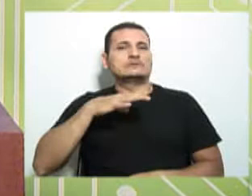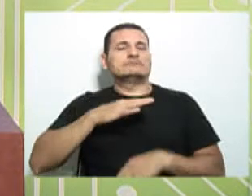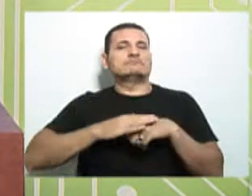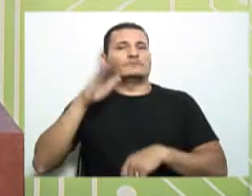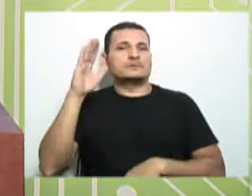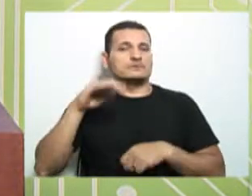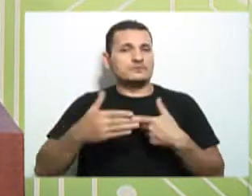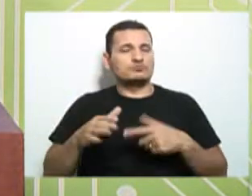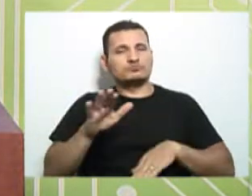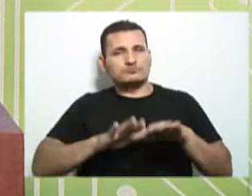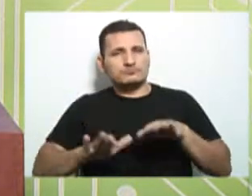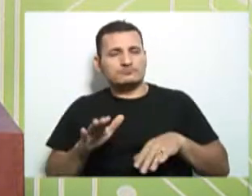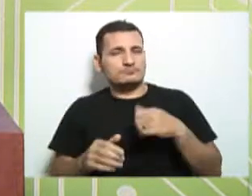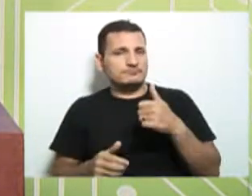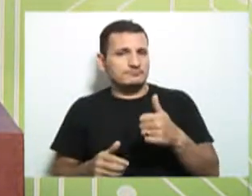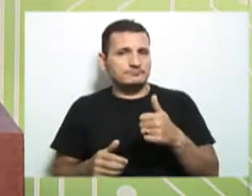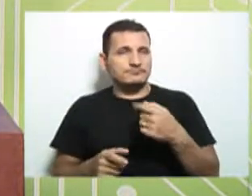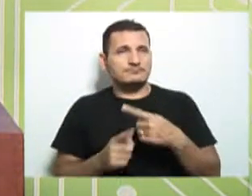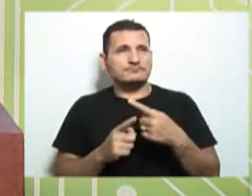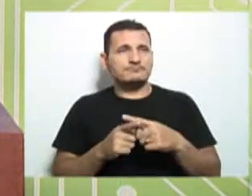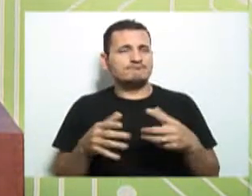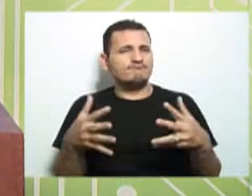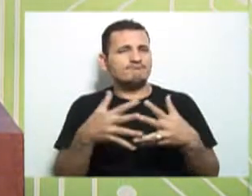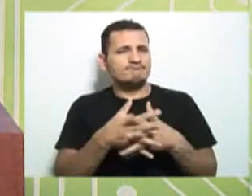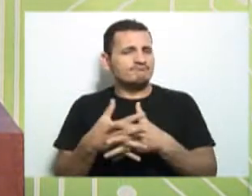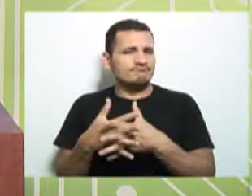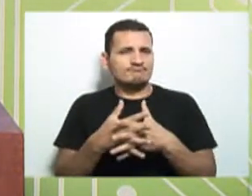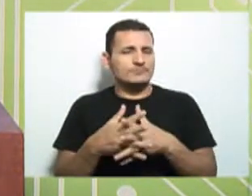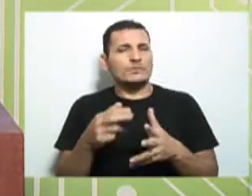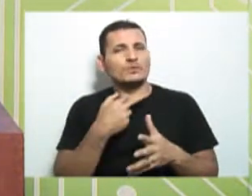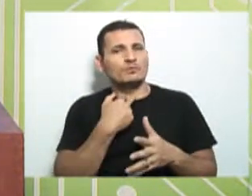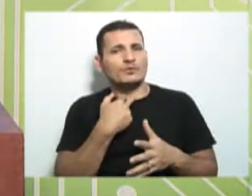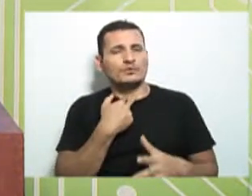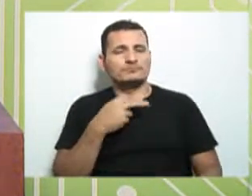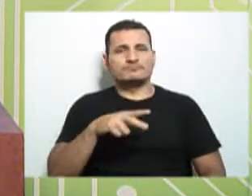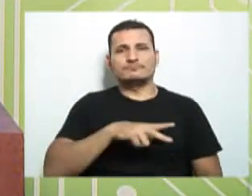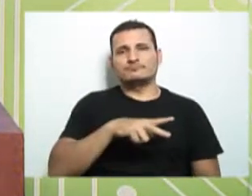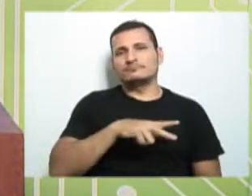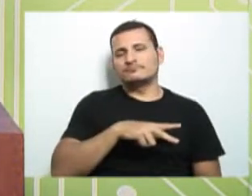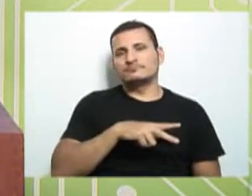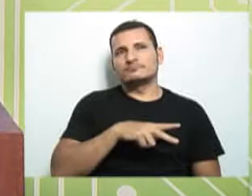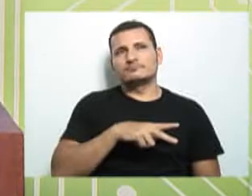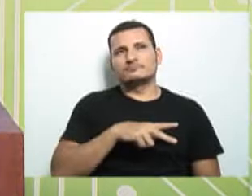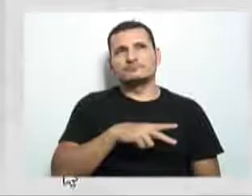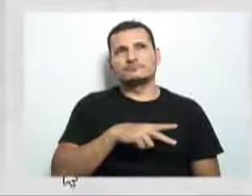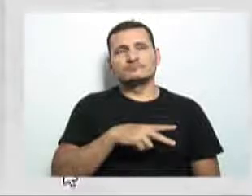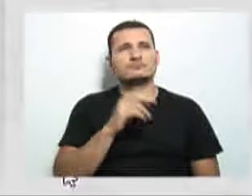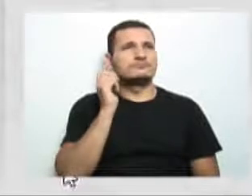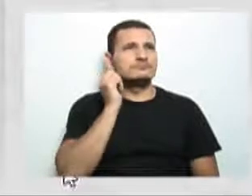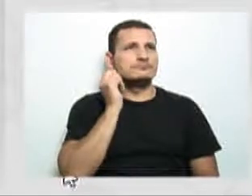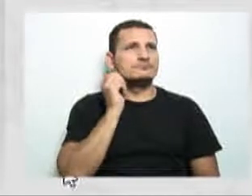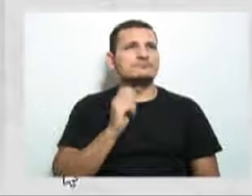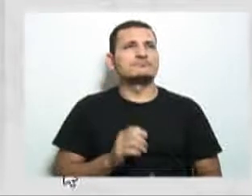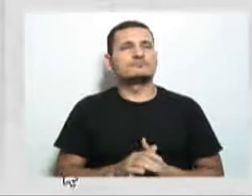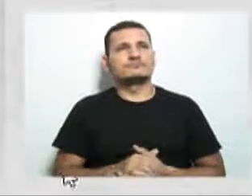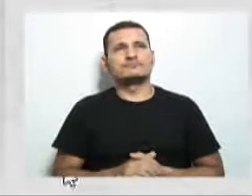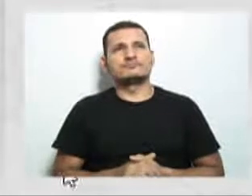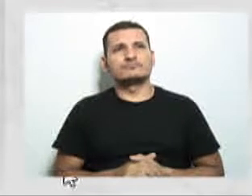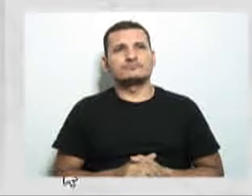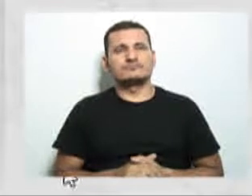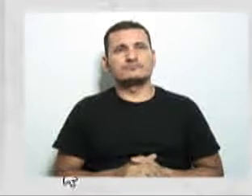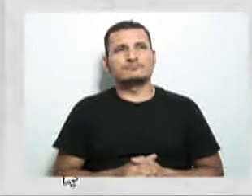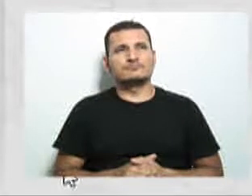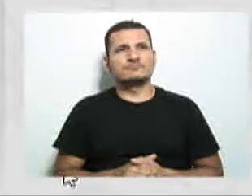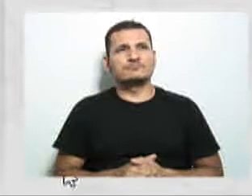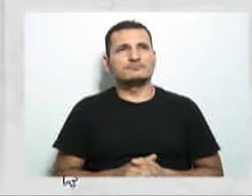tome muito cuidado, tá certo? Porque o conflito não pode passar para o conflito disfuncional. Dá uma olhada então o que é o conflito disfuncional,